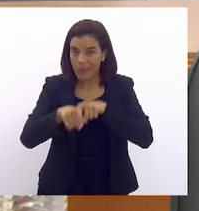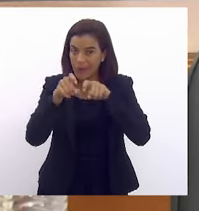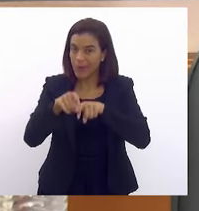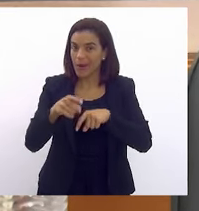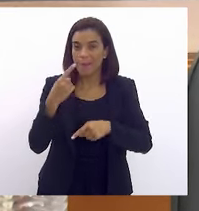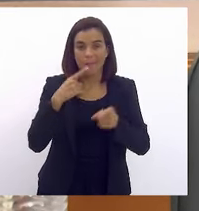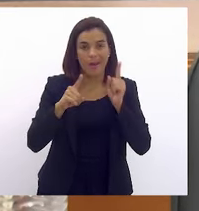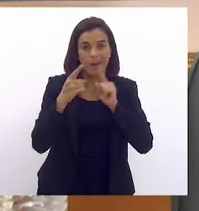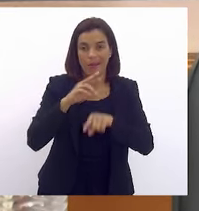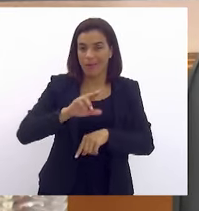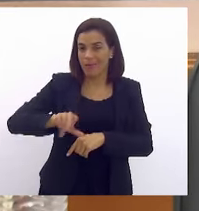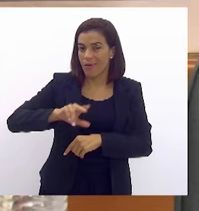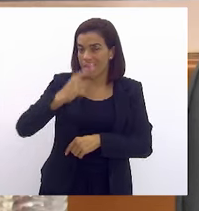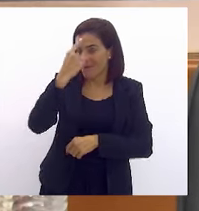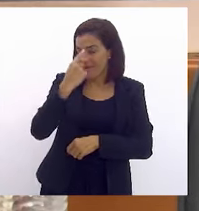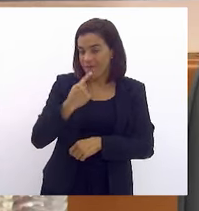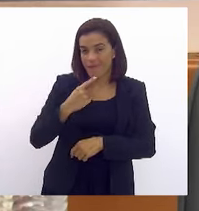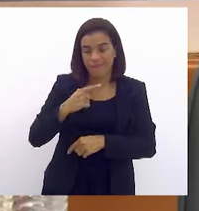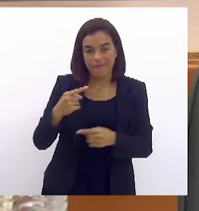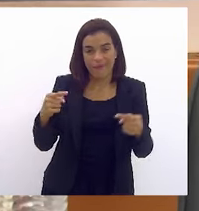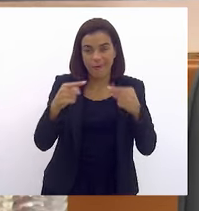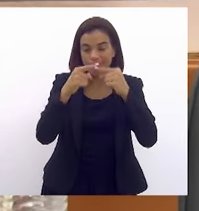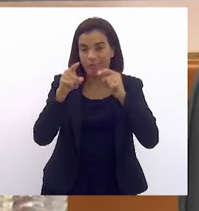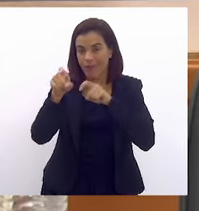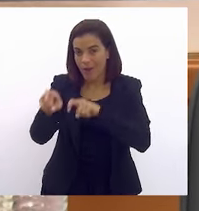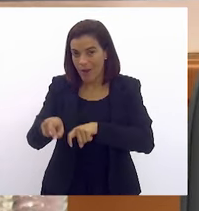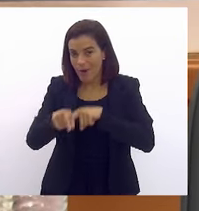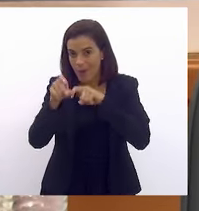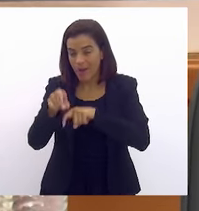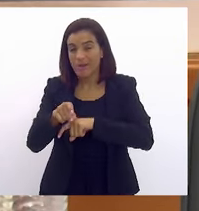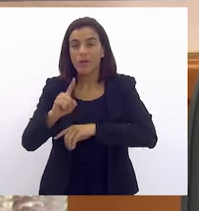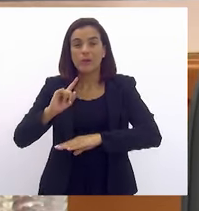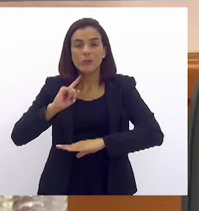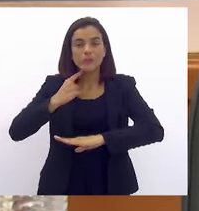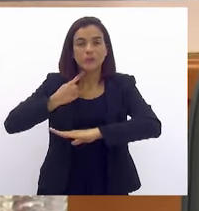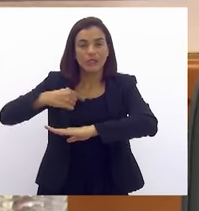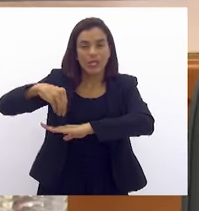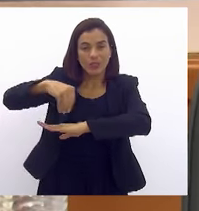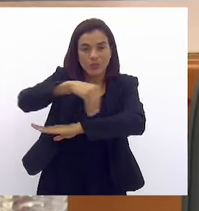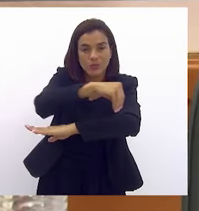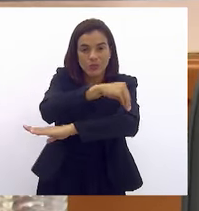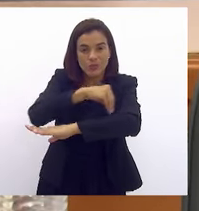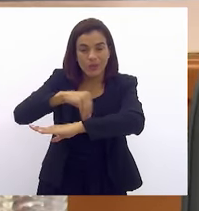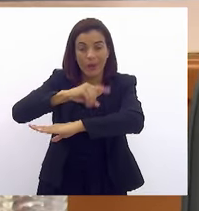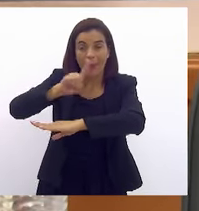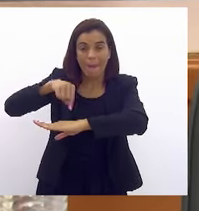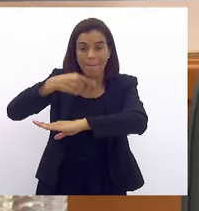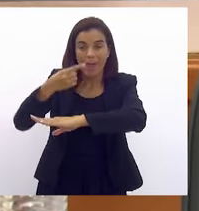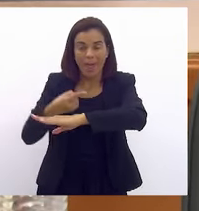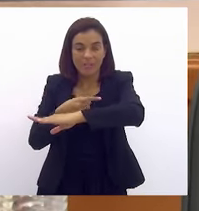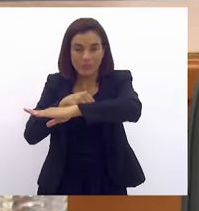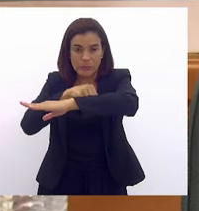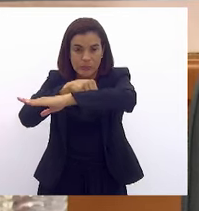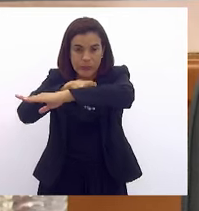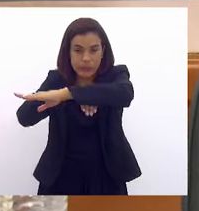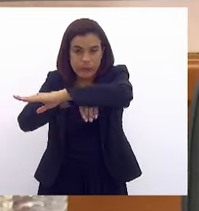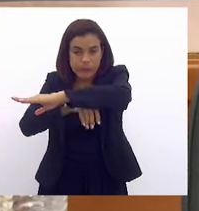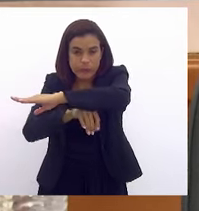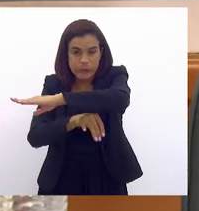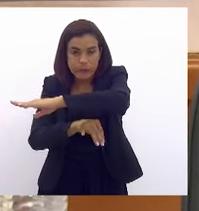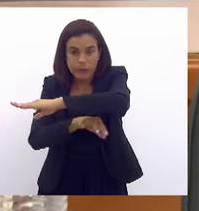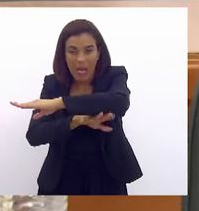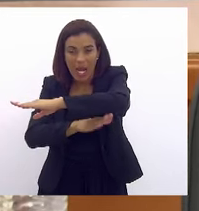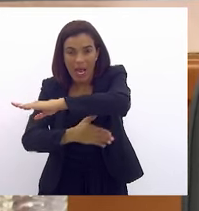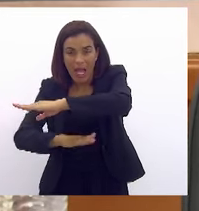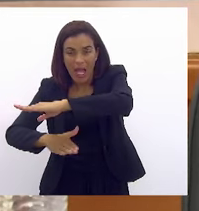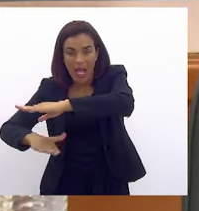mais um perfil de área rural. Então, essa contaminação do solo e posterior contaminação do lençol freático, que é muito mais silenciosa, que é muito